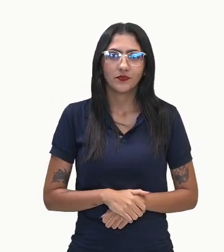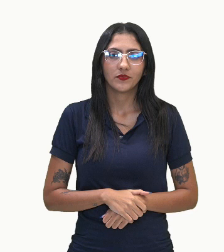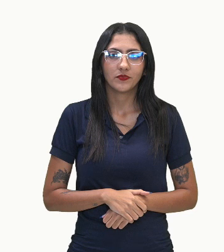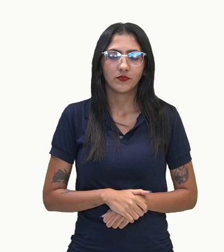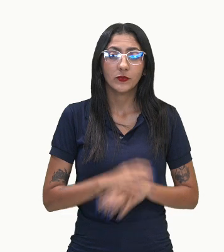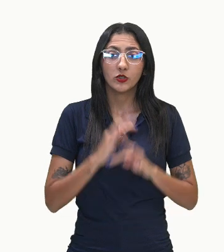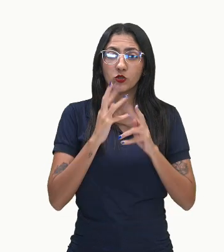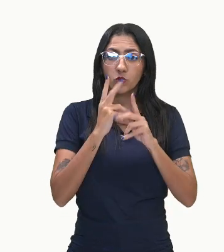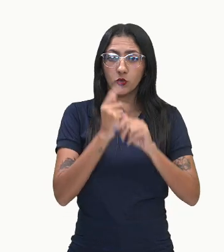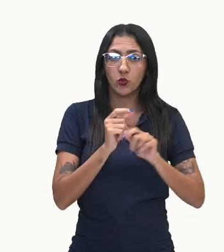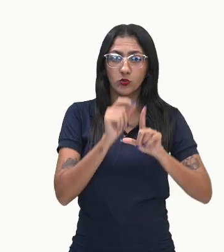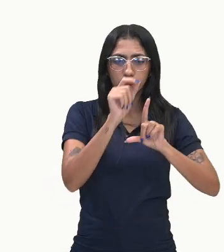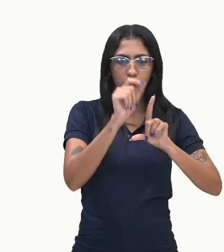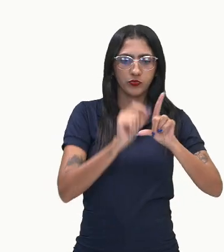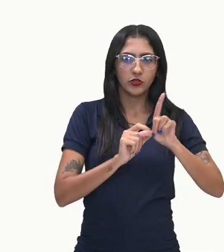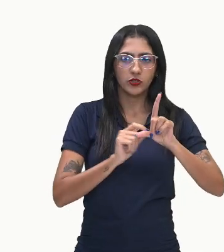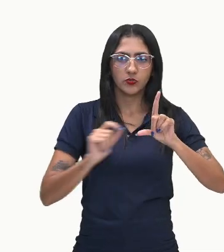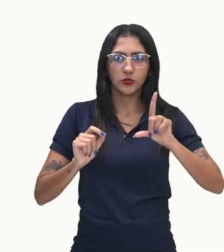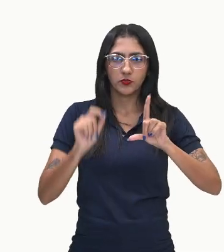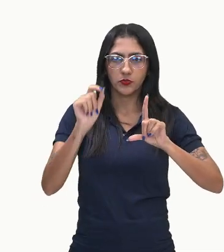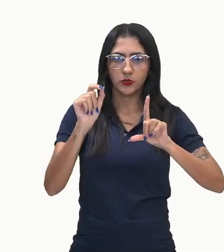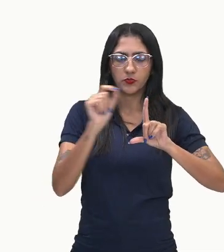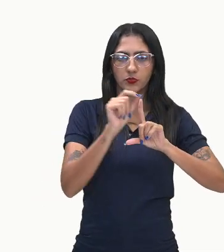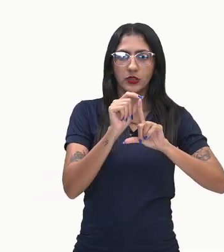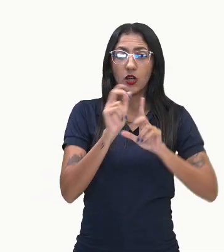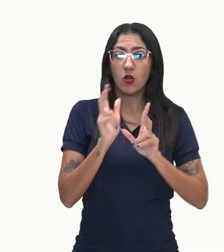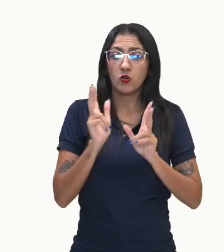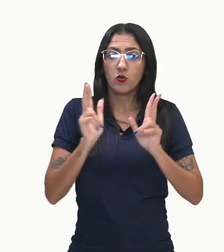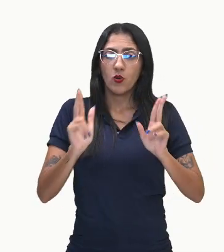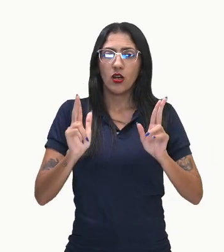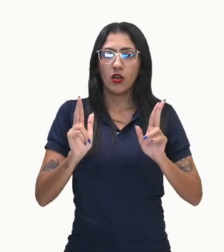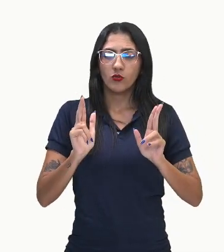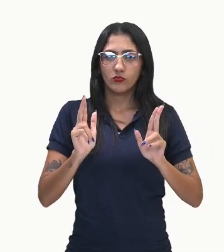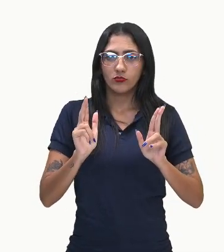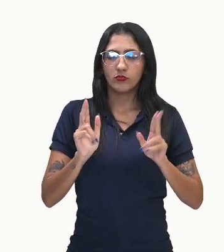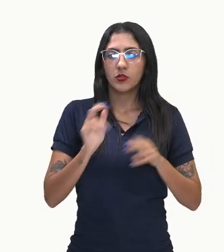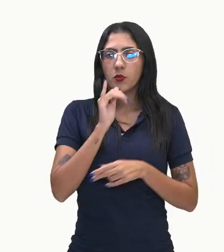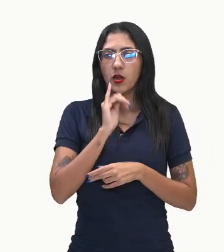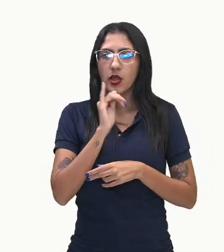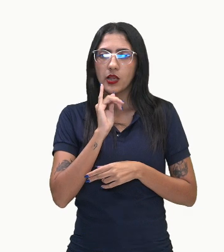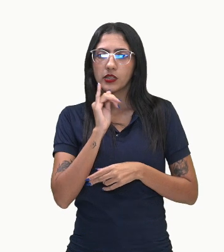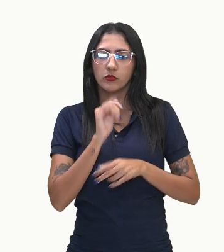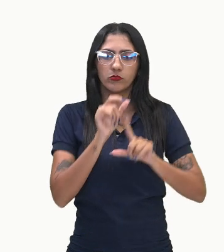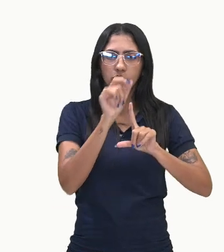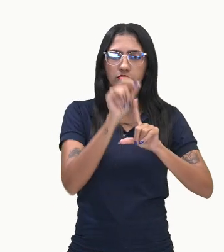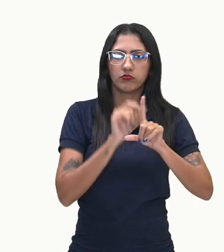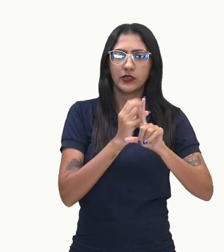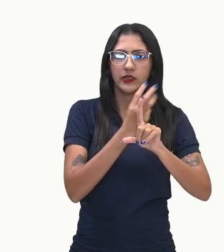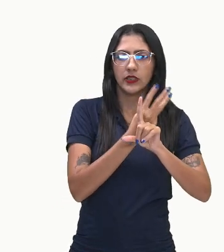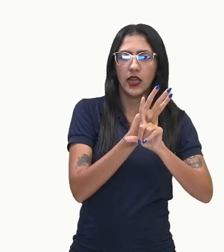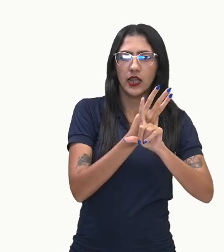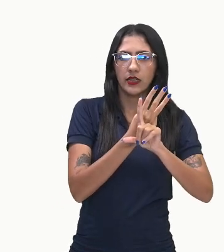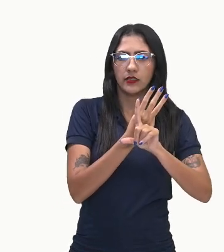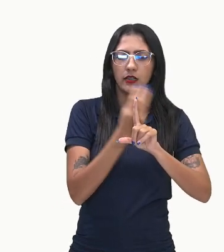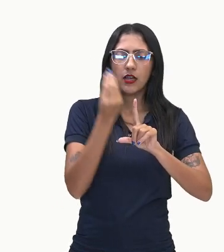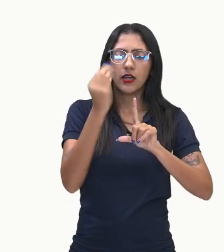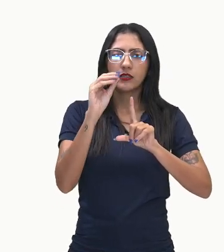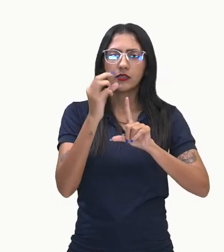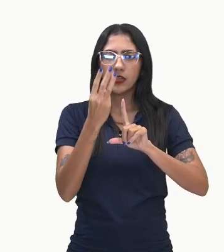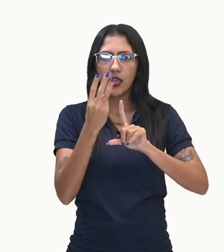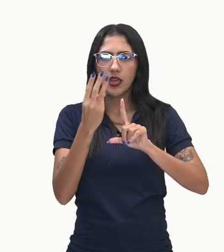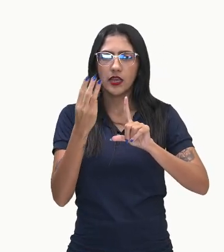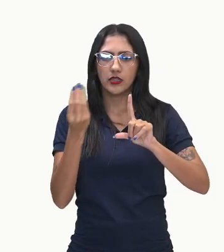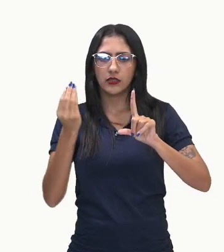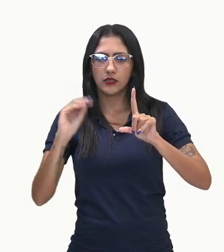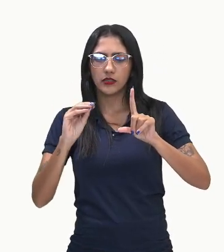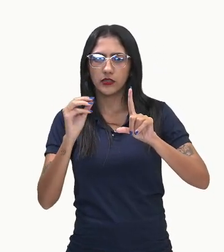todos os lados têm o mesmo tamanho. Então, nesse caso aqui, se esse lado mede 3, então todos irão medir